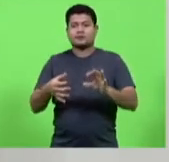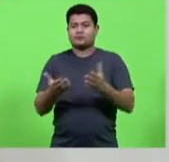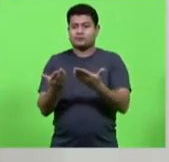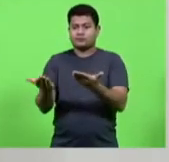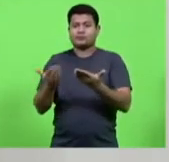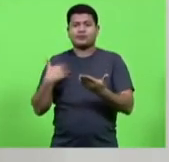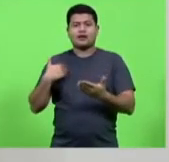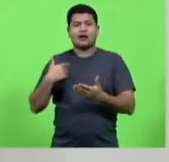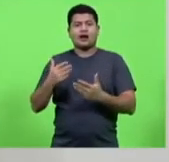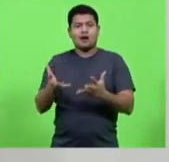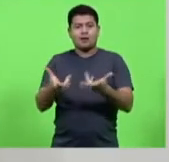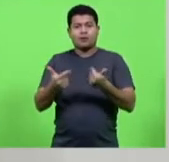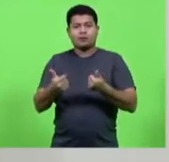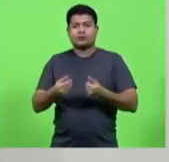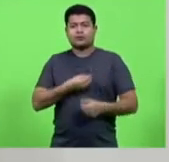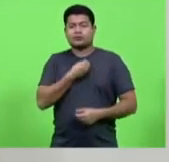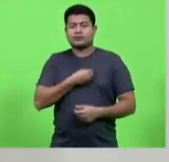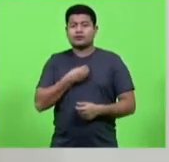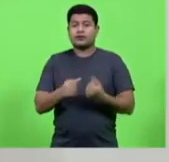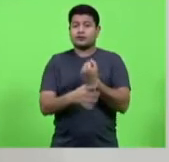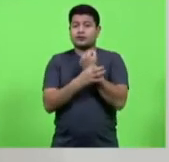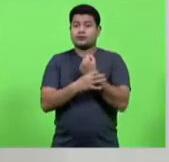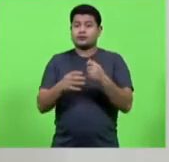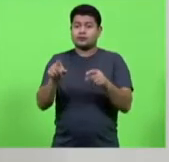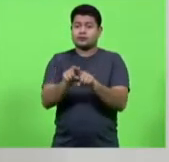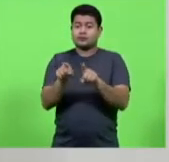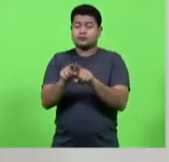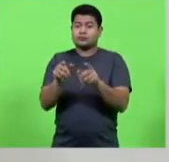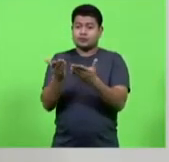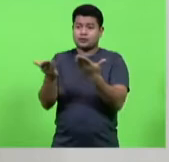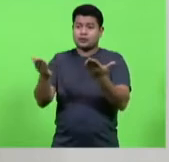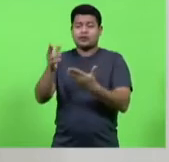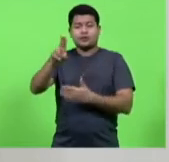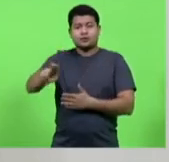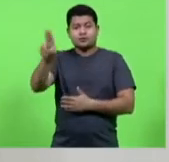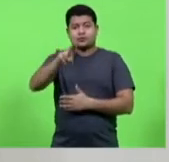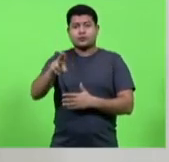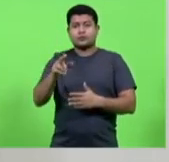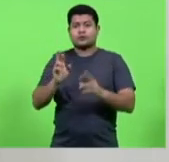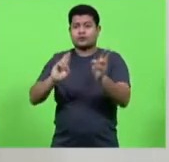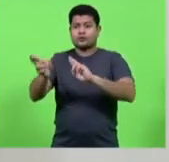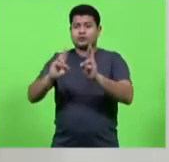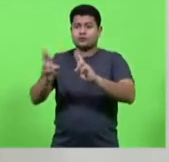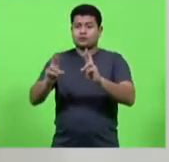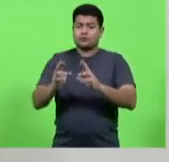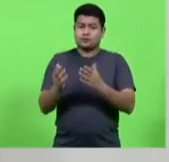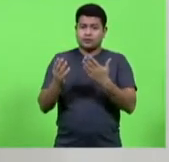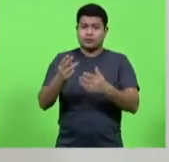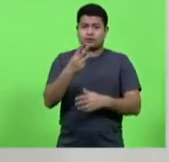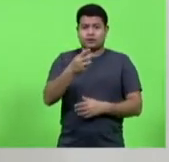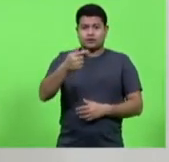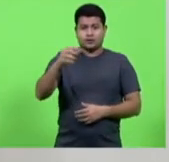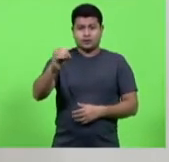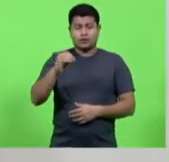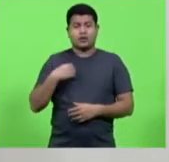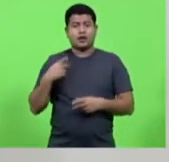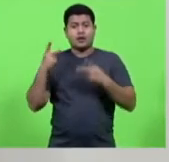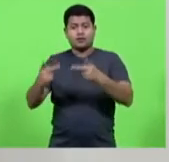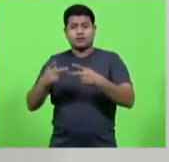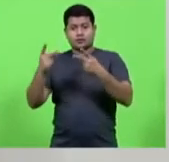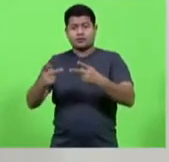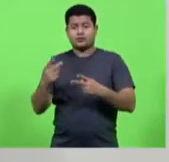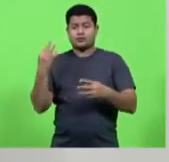e a segurança das pessoas que usam esse trajeto e essa região, tanto na visitação turística, quanto